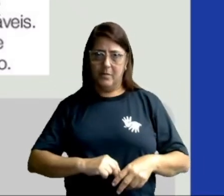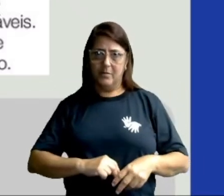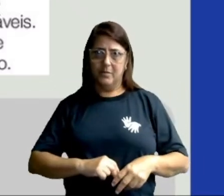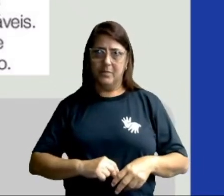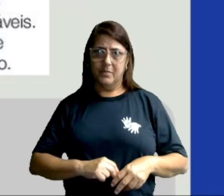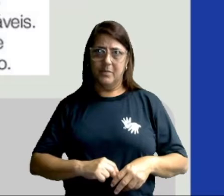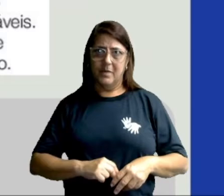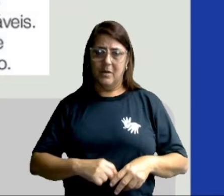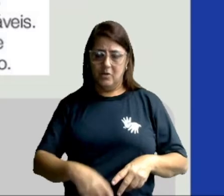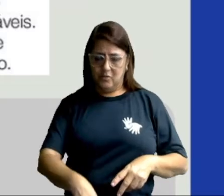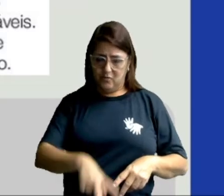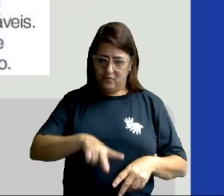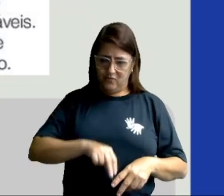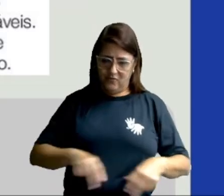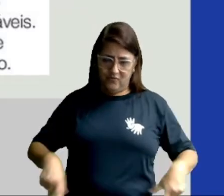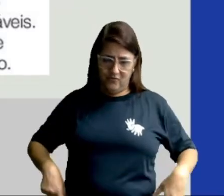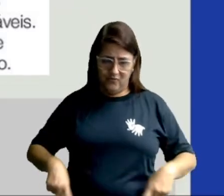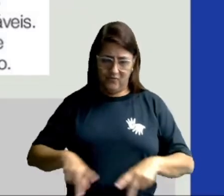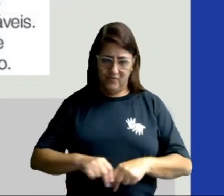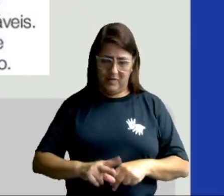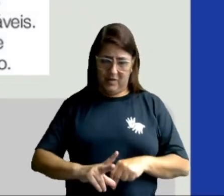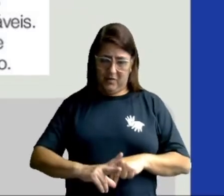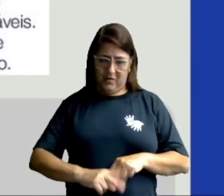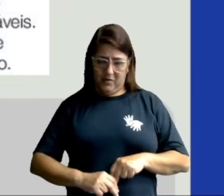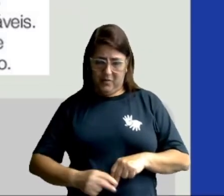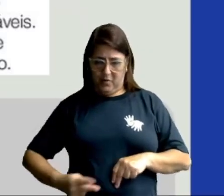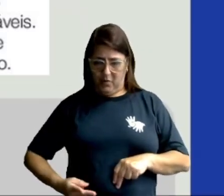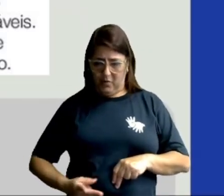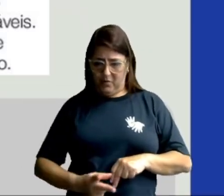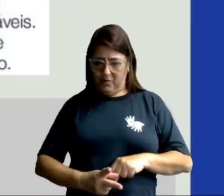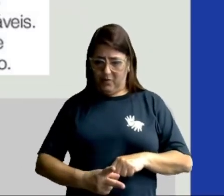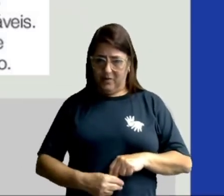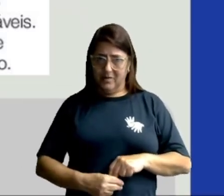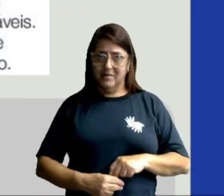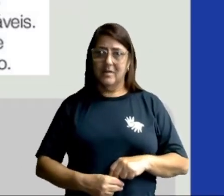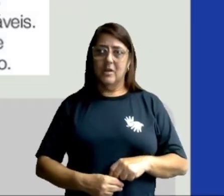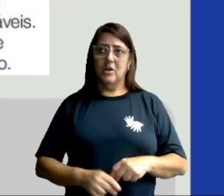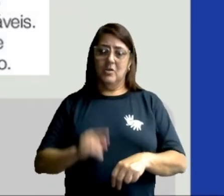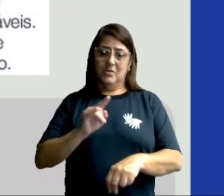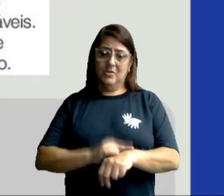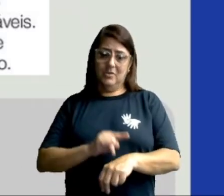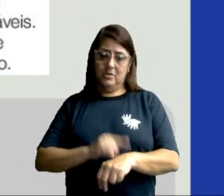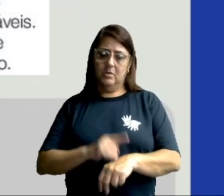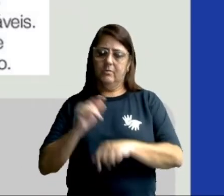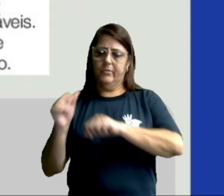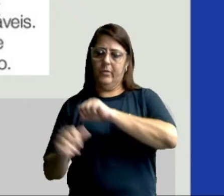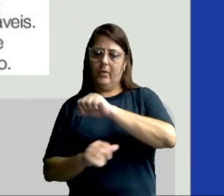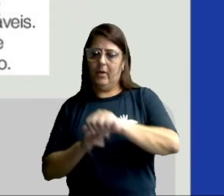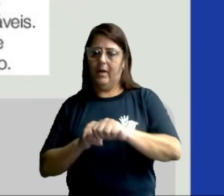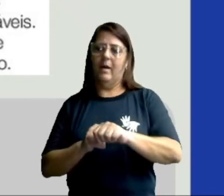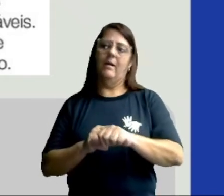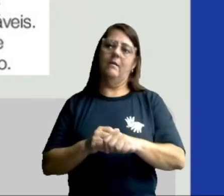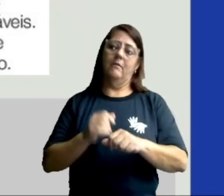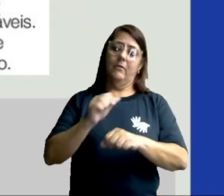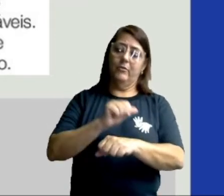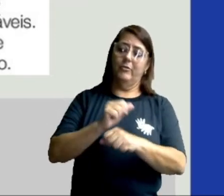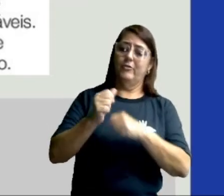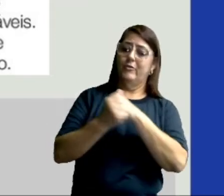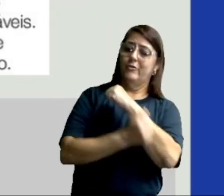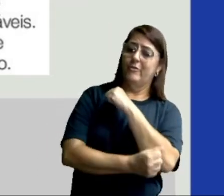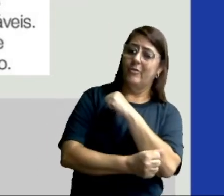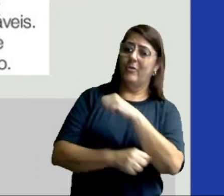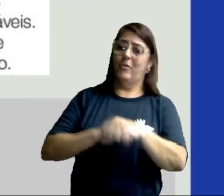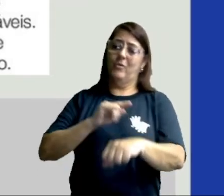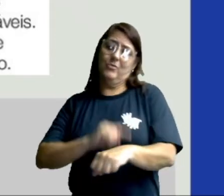para prender aquela fraldinha na criança, tá certo? E todas as vezes que a criança fazia xixi ou cocô, a mamãe tinha